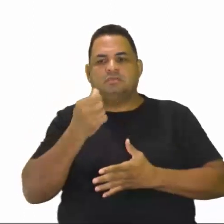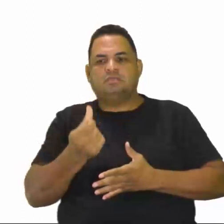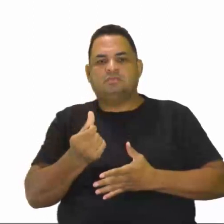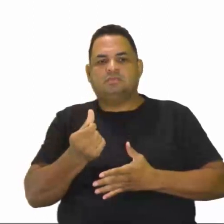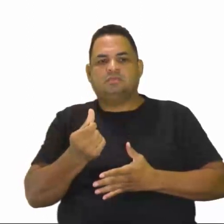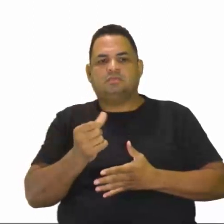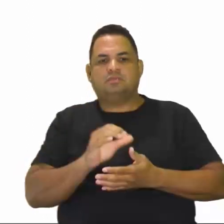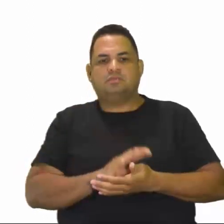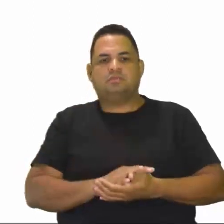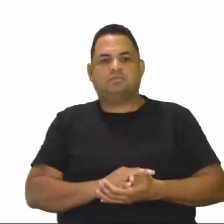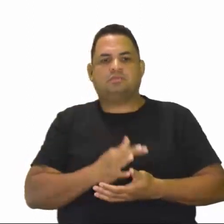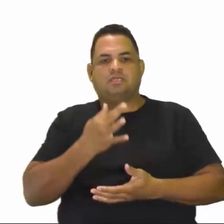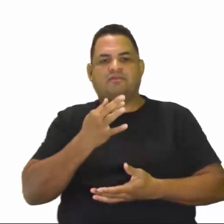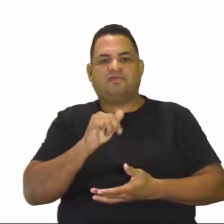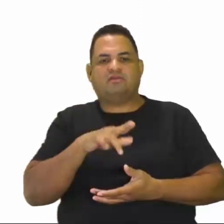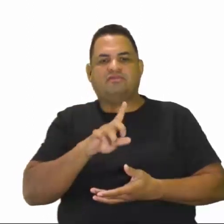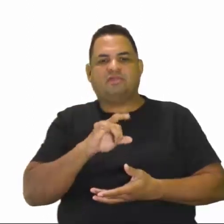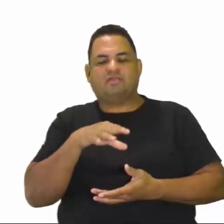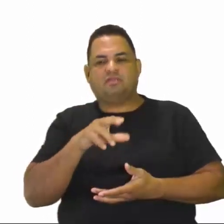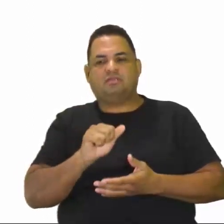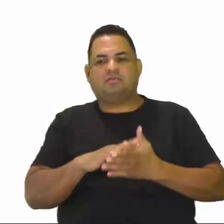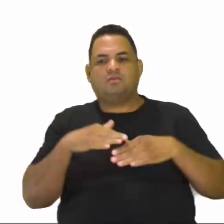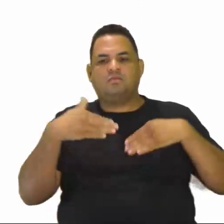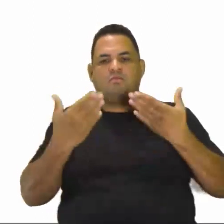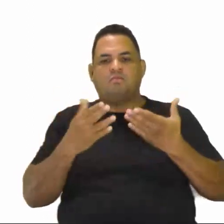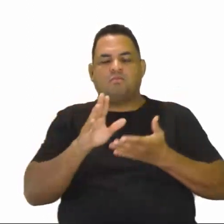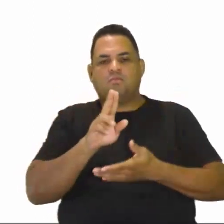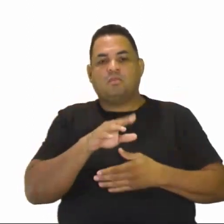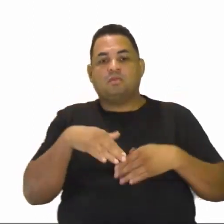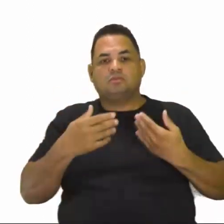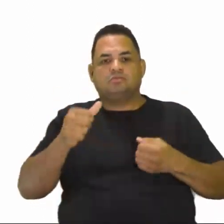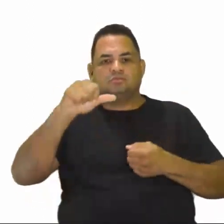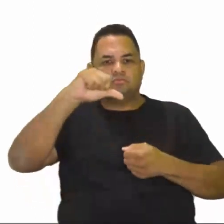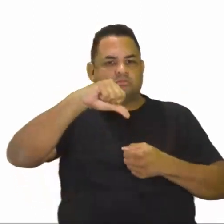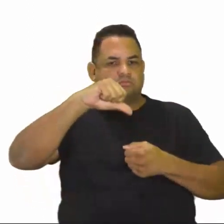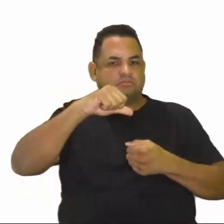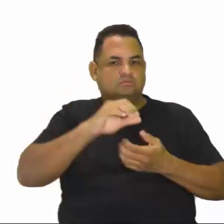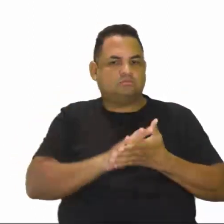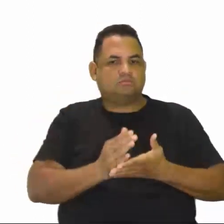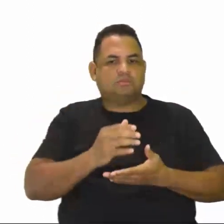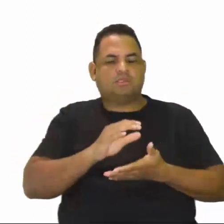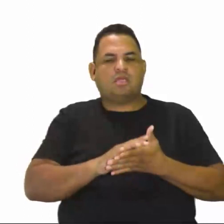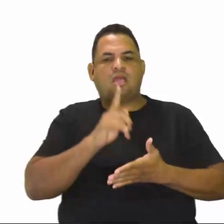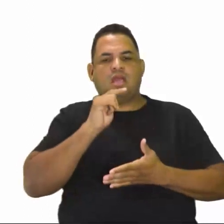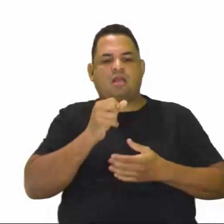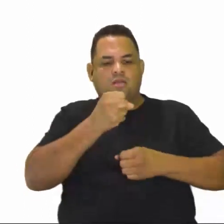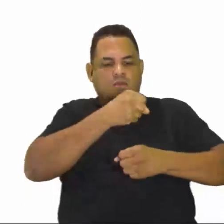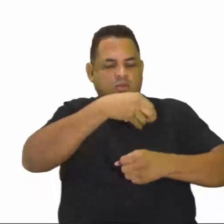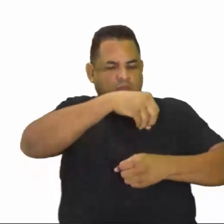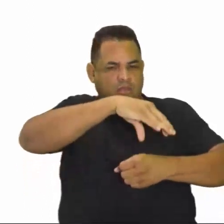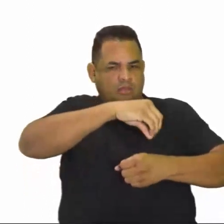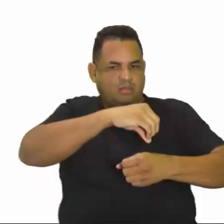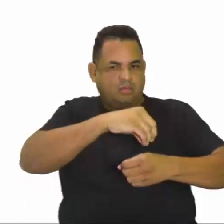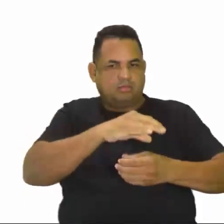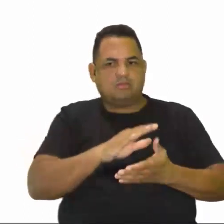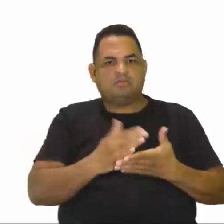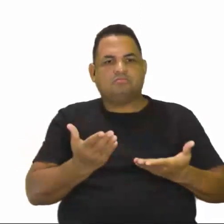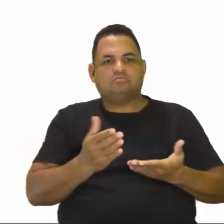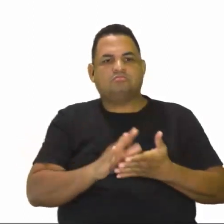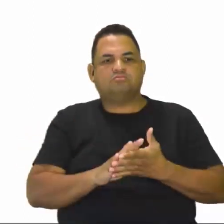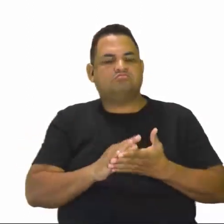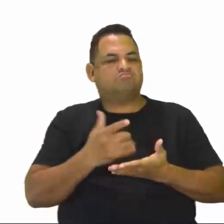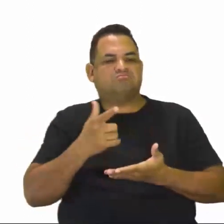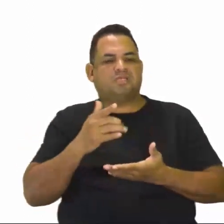7,6. E a fenolftaleína? Quando a gente colocasse a fenolftaleína na água da torneira, ela ficaria